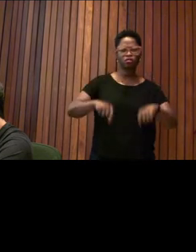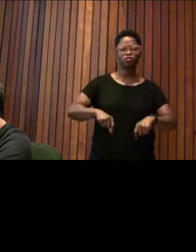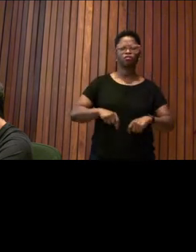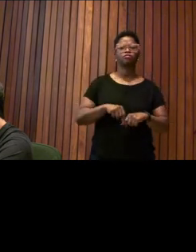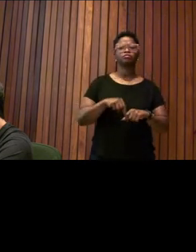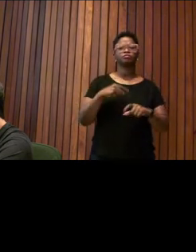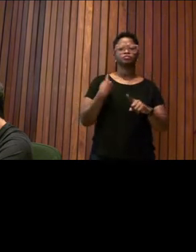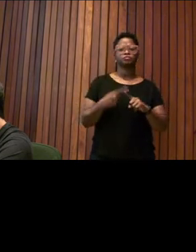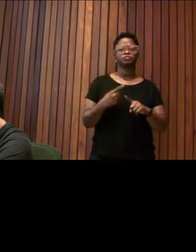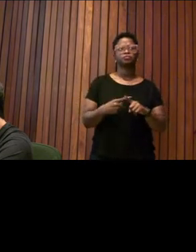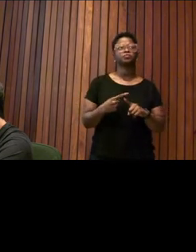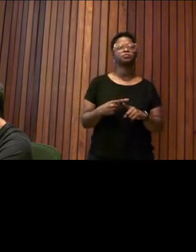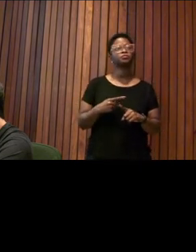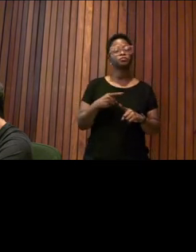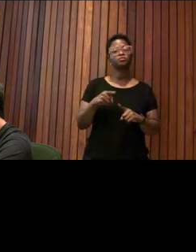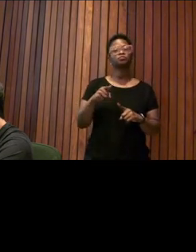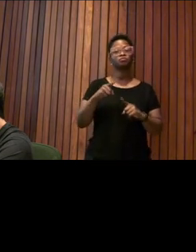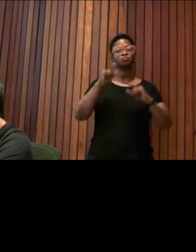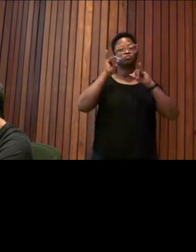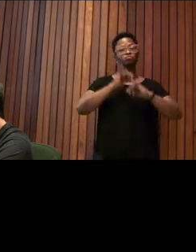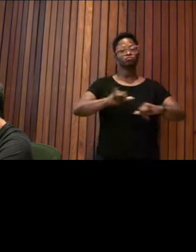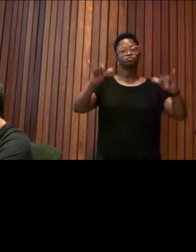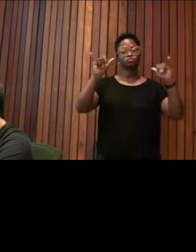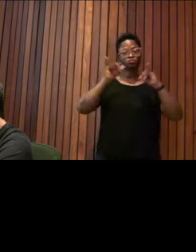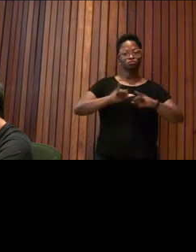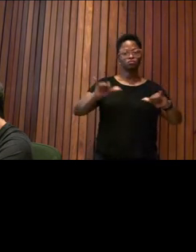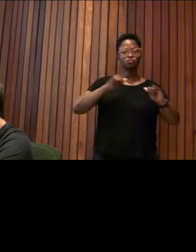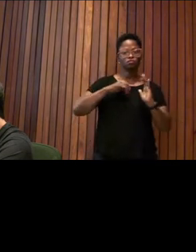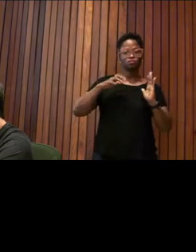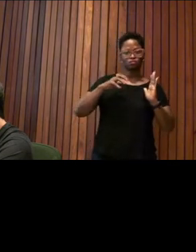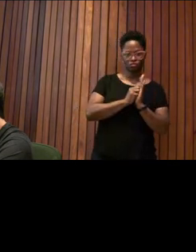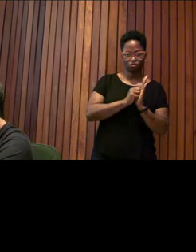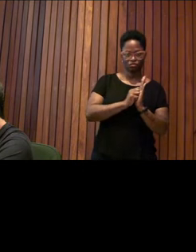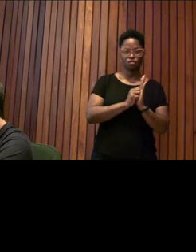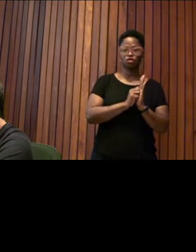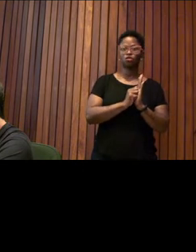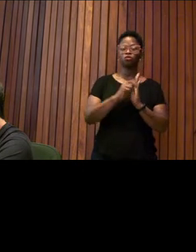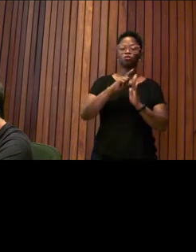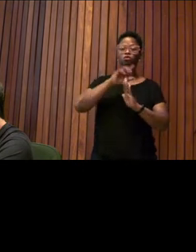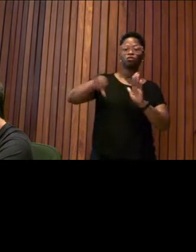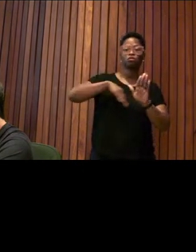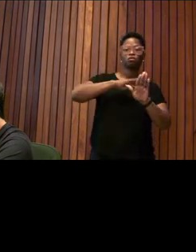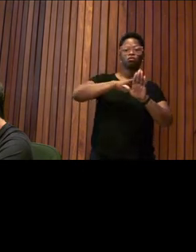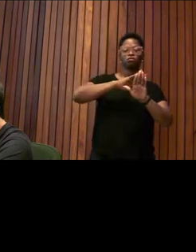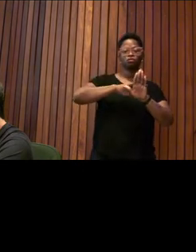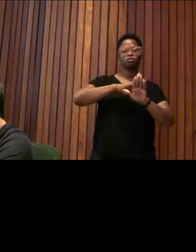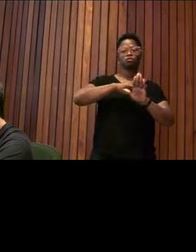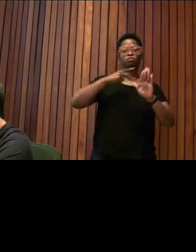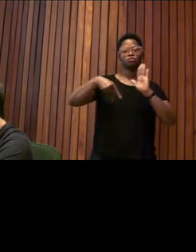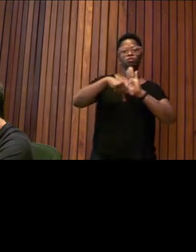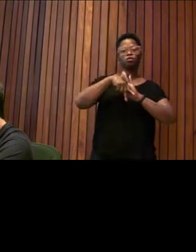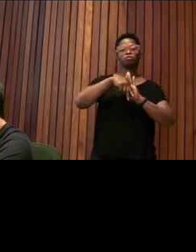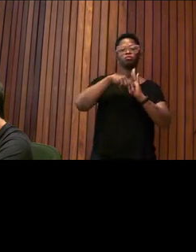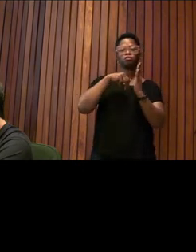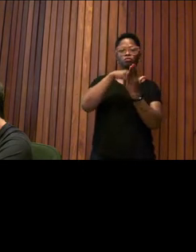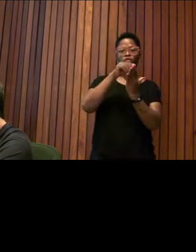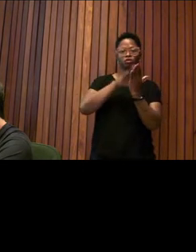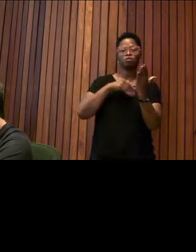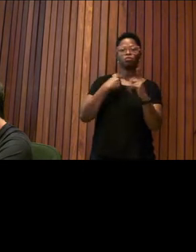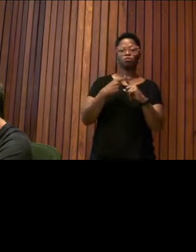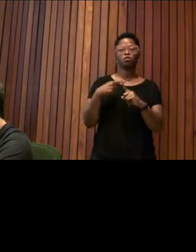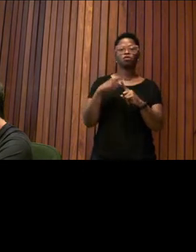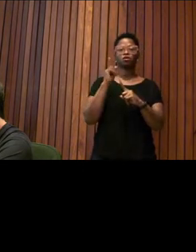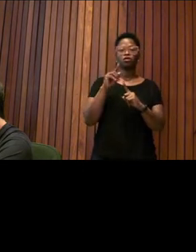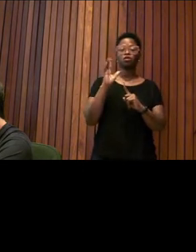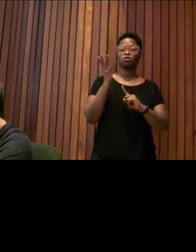de divulgar e registrar o que está para além de cada pintura. Porque eu acho que, para